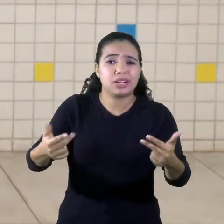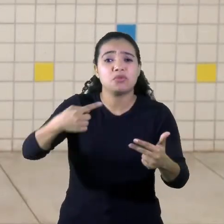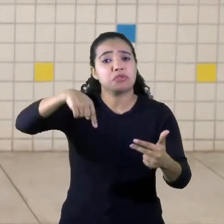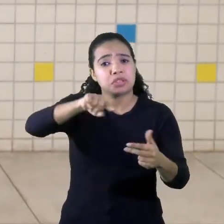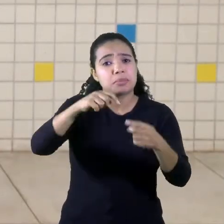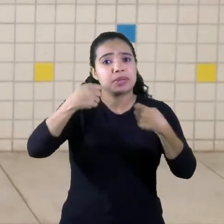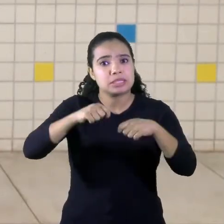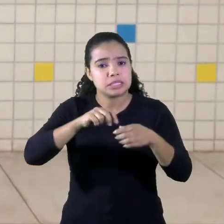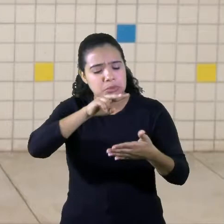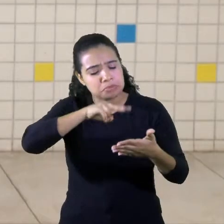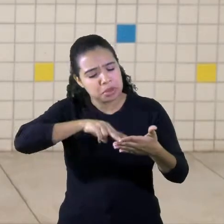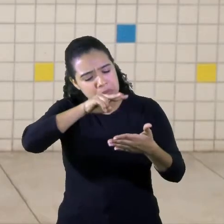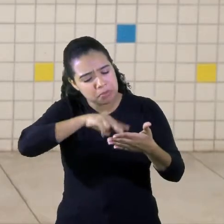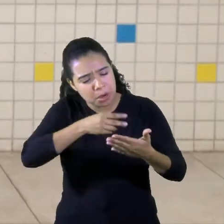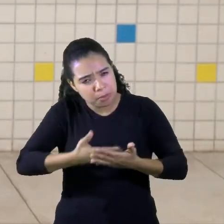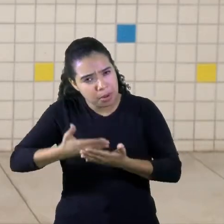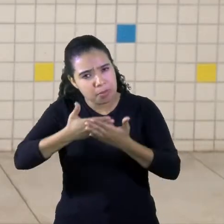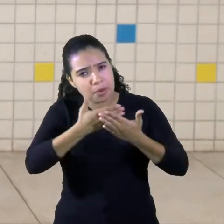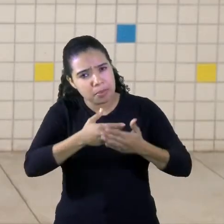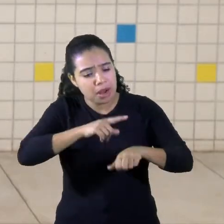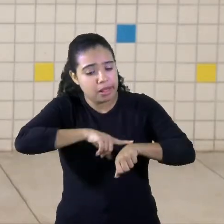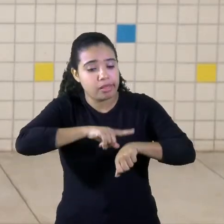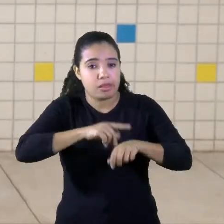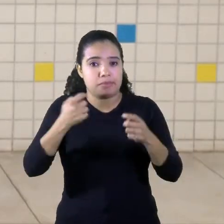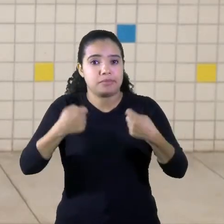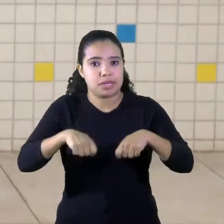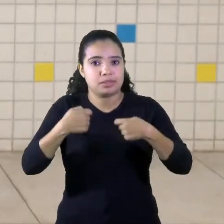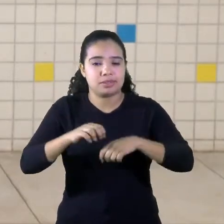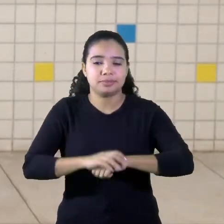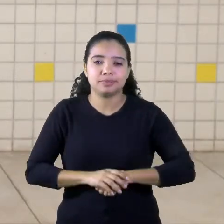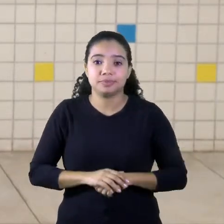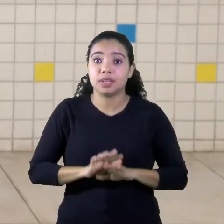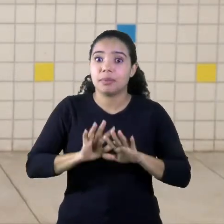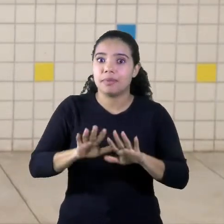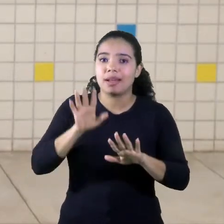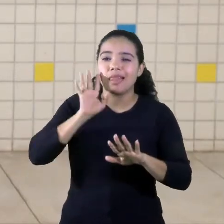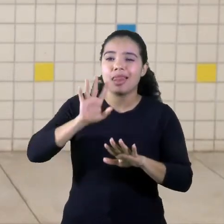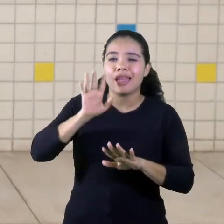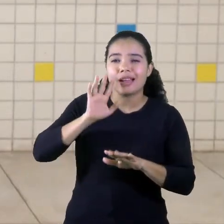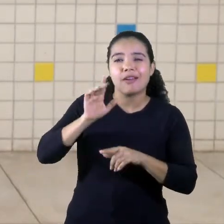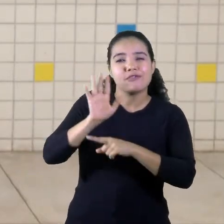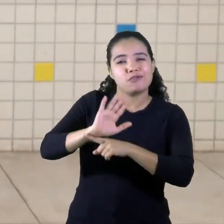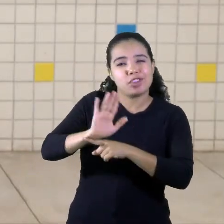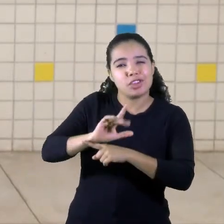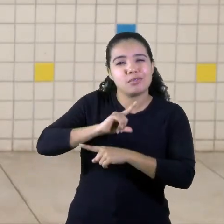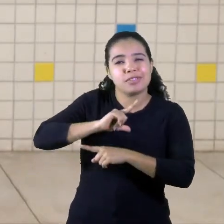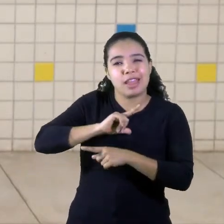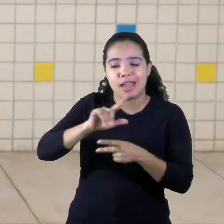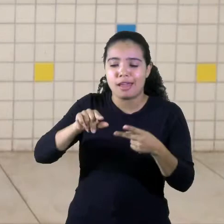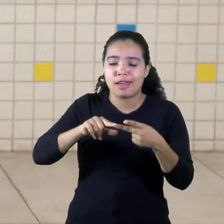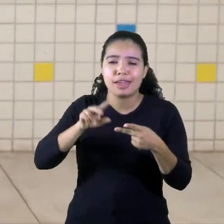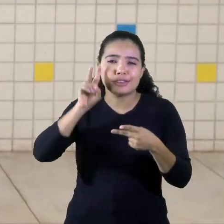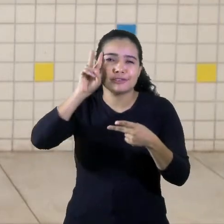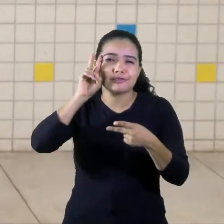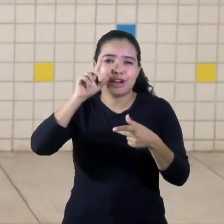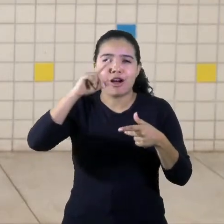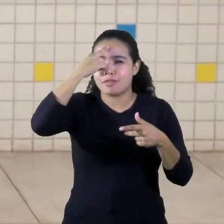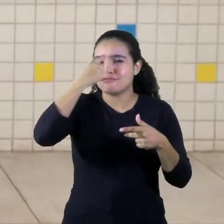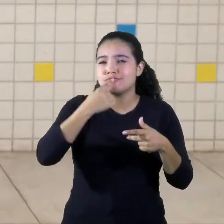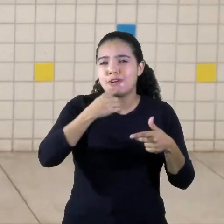precisa dedicar tempo para estudar. A parte legal é que tem muitos filmes, tem histórias em